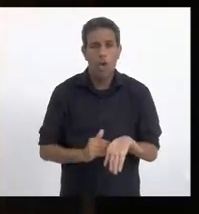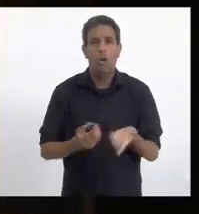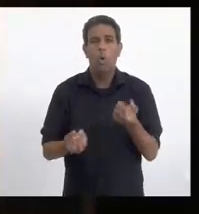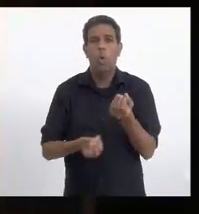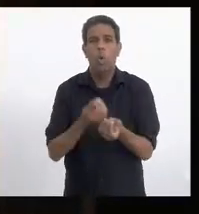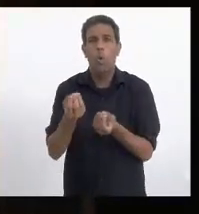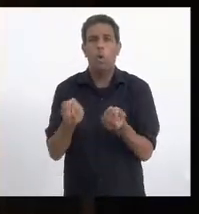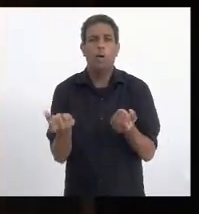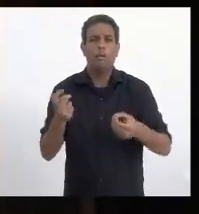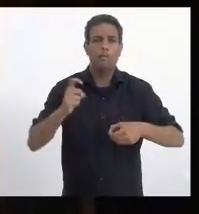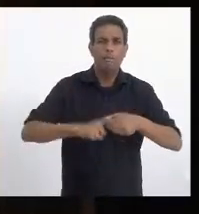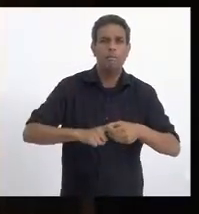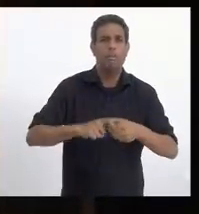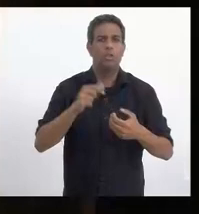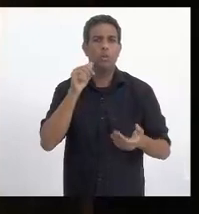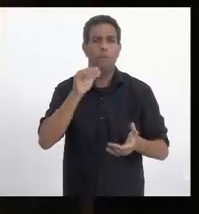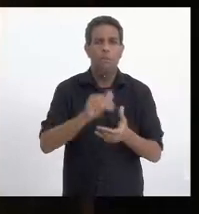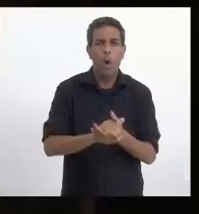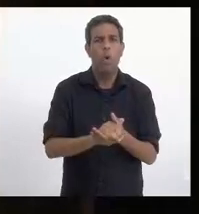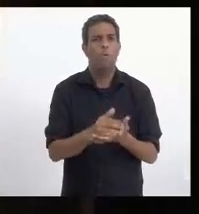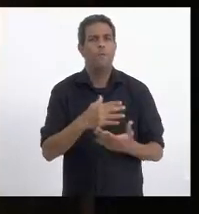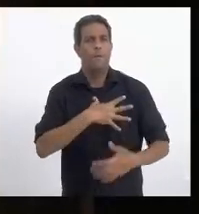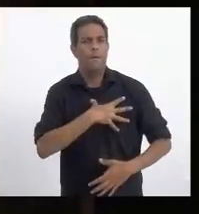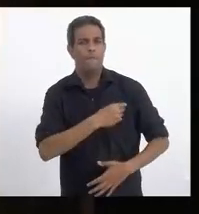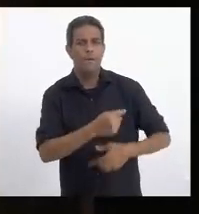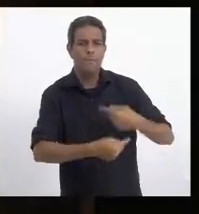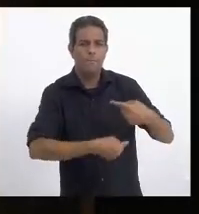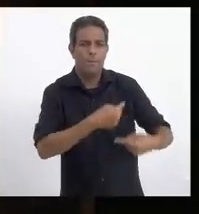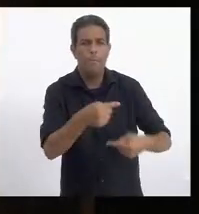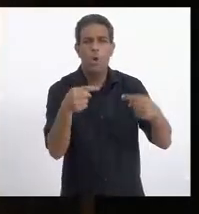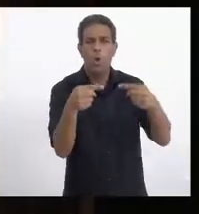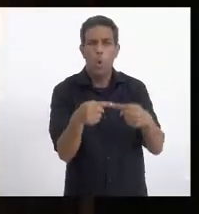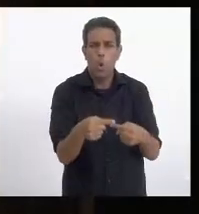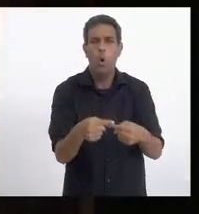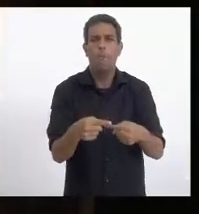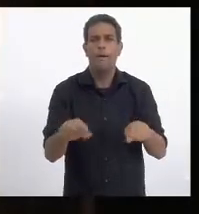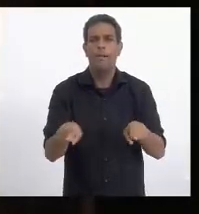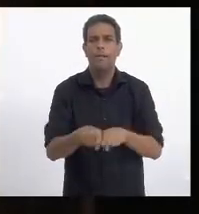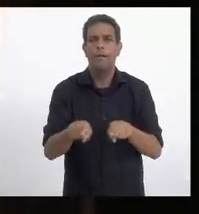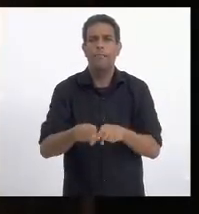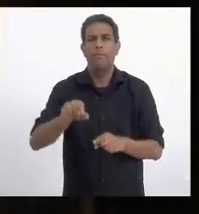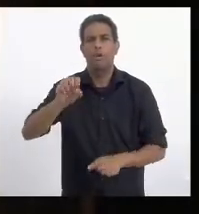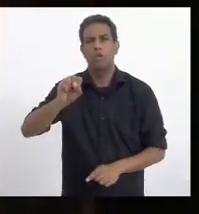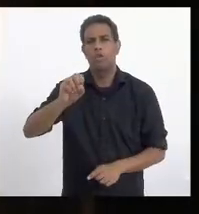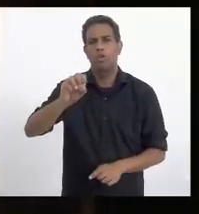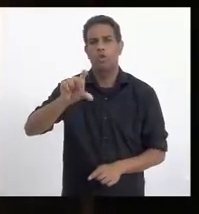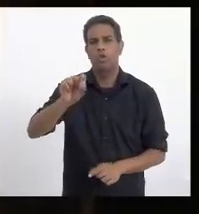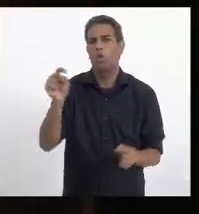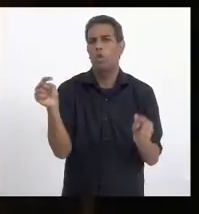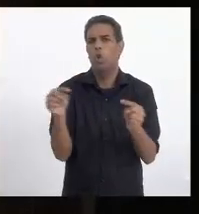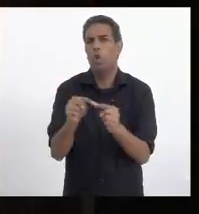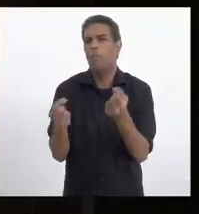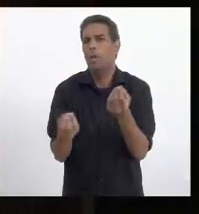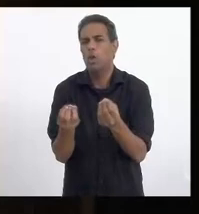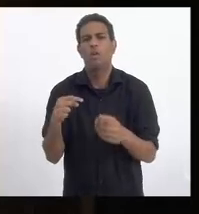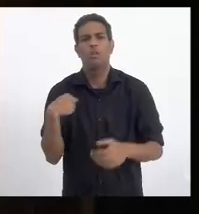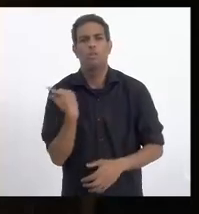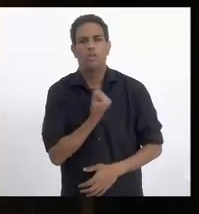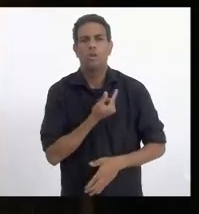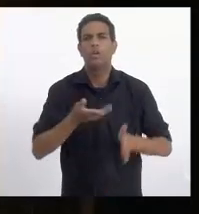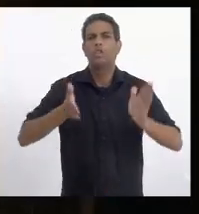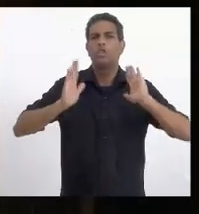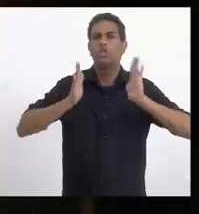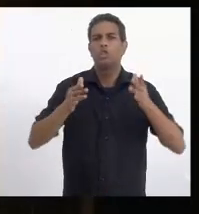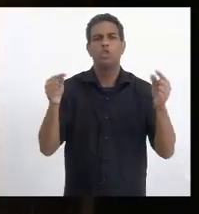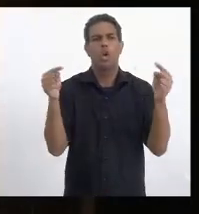a sua não é dependente a sua esposa ou até mesmo filho ficar com seu soldo porque eu falo isso porque eu já